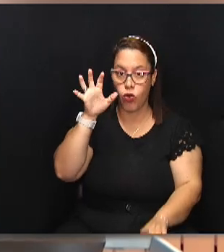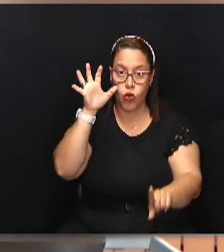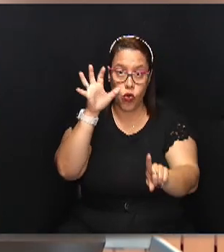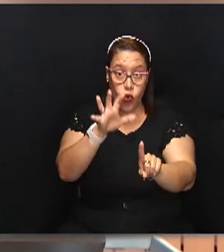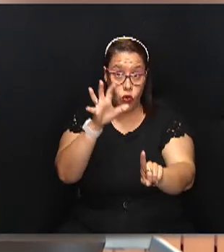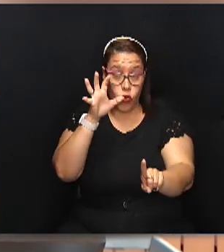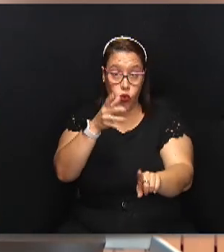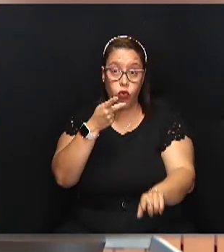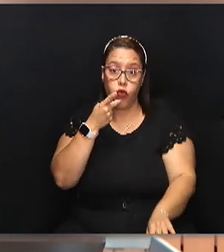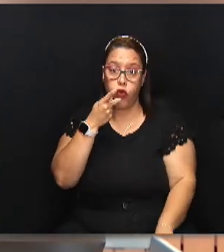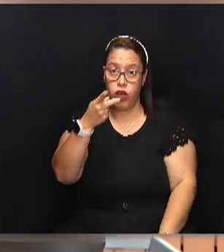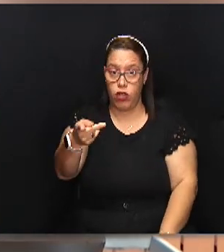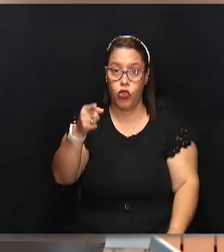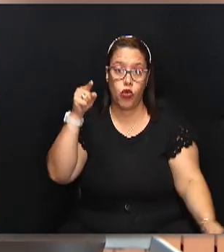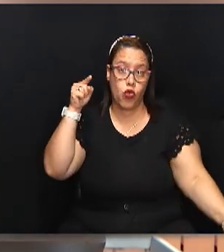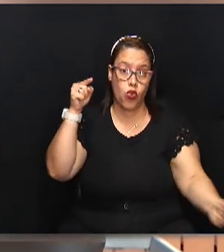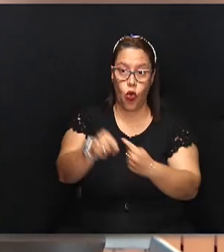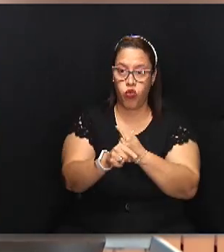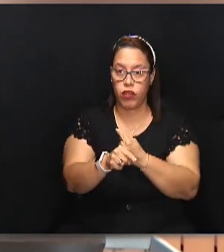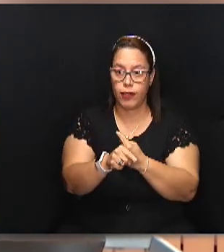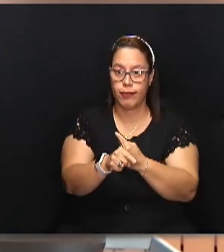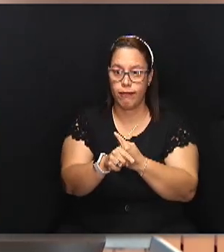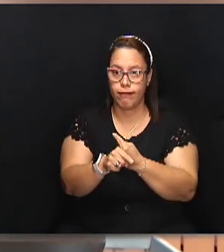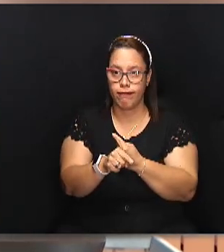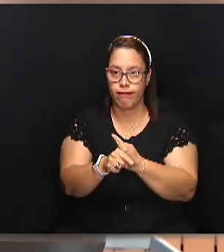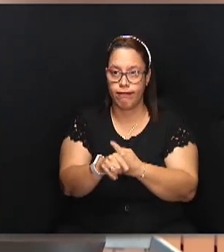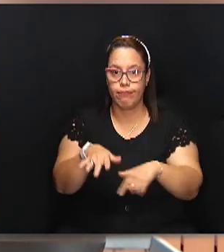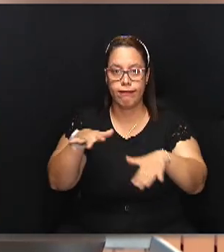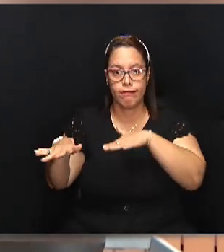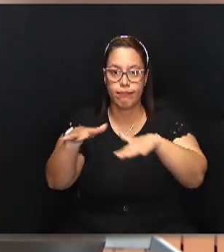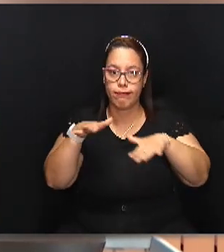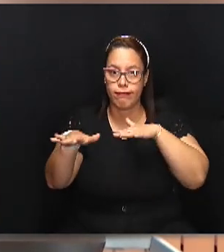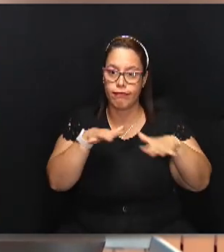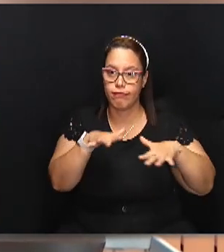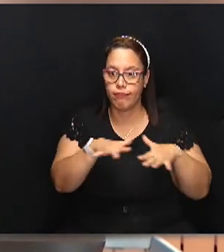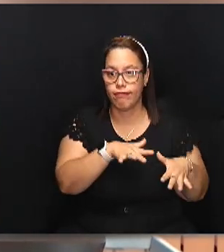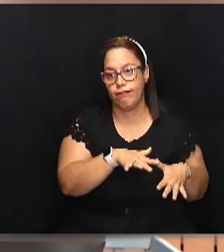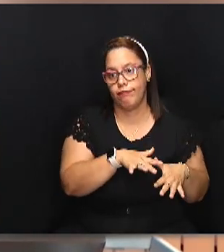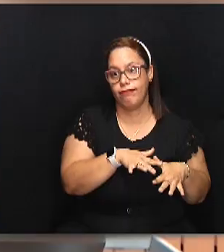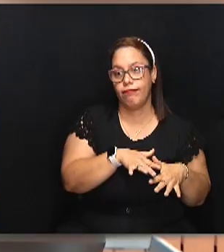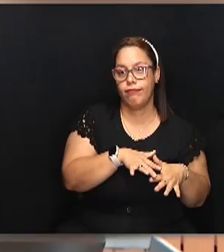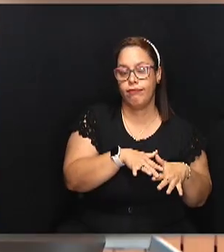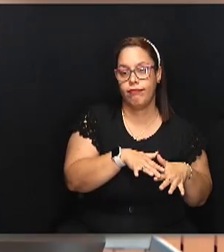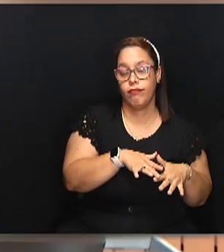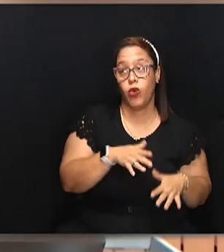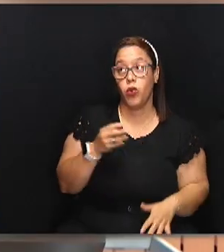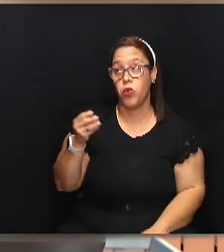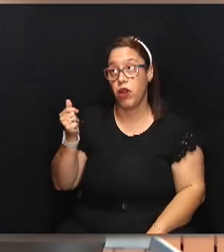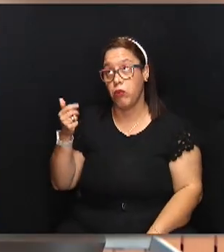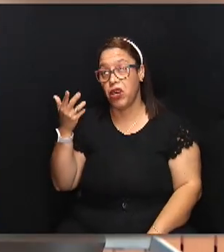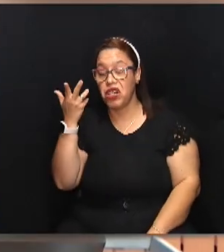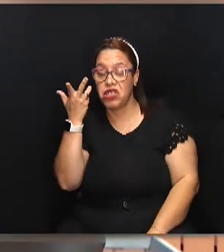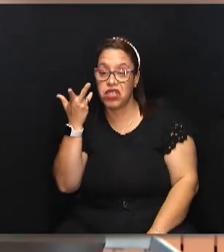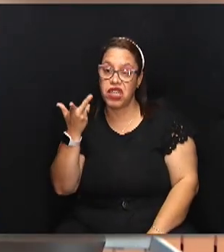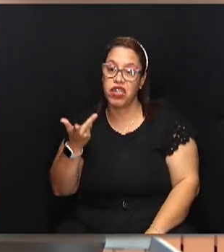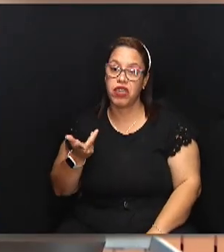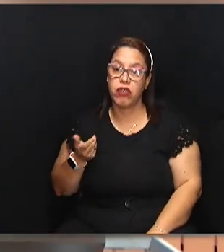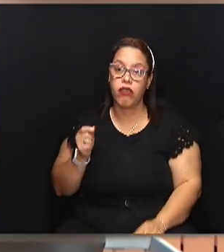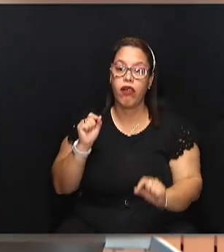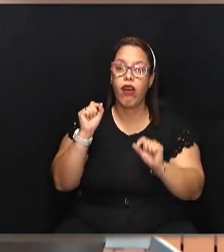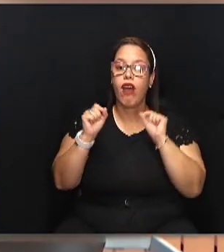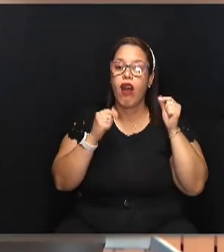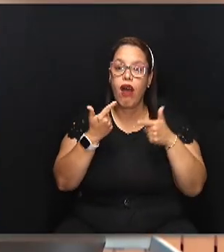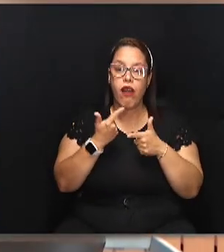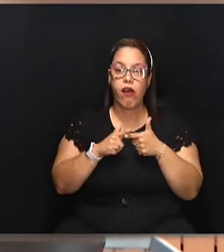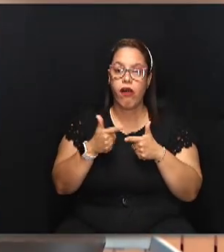influencer falou contra ela e isso mobilizou uma parte conservadora. Mas qual é o problema?